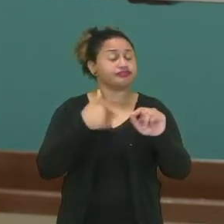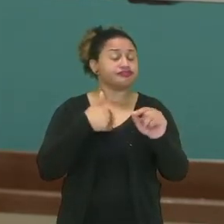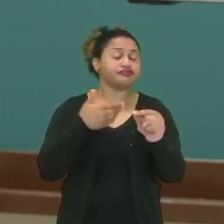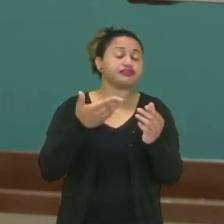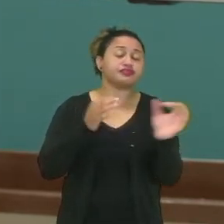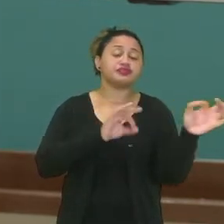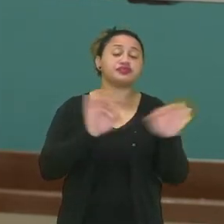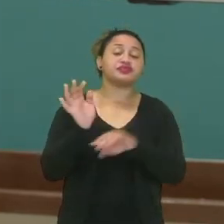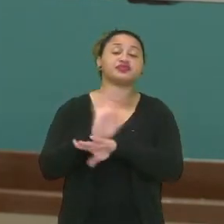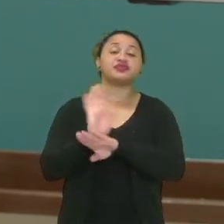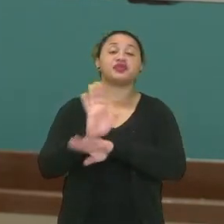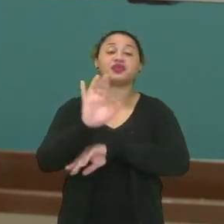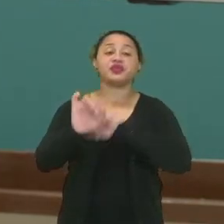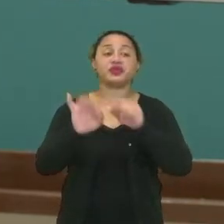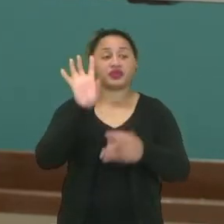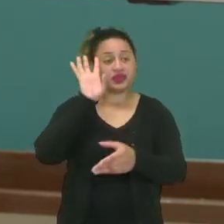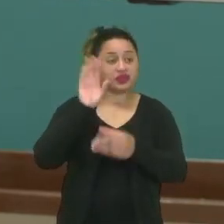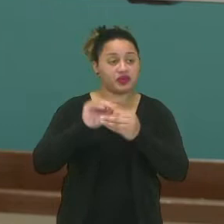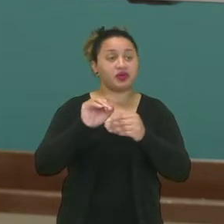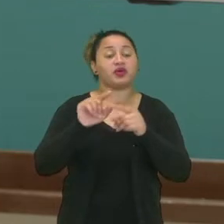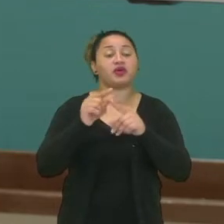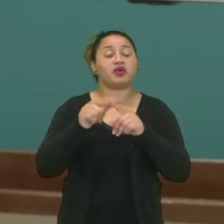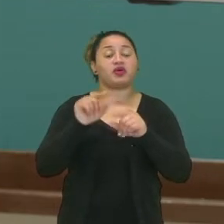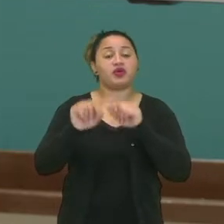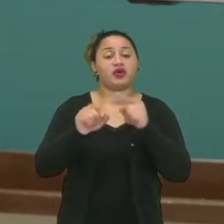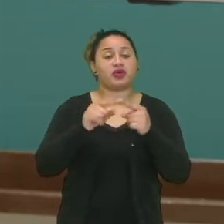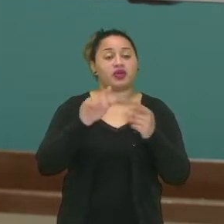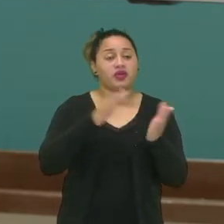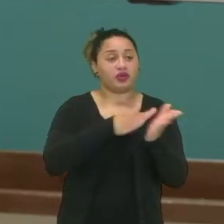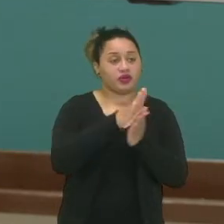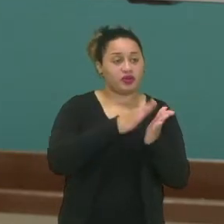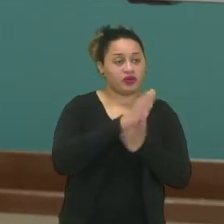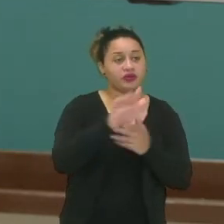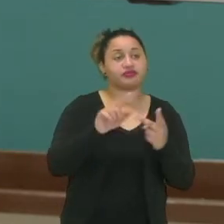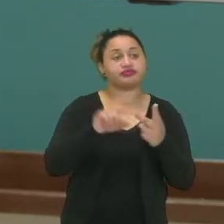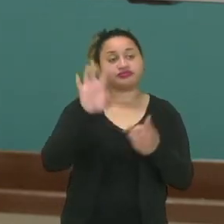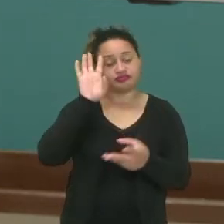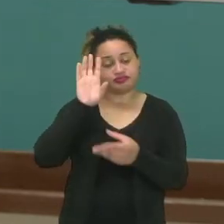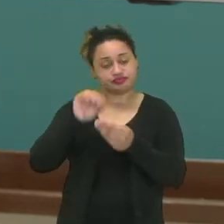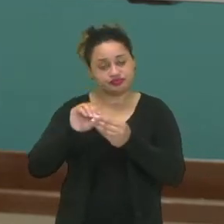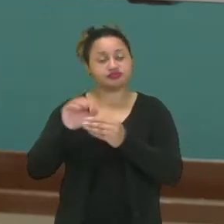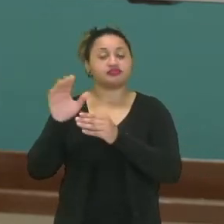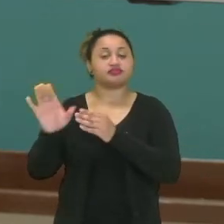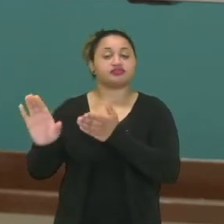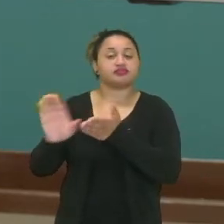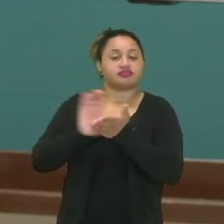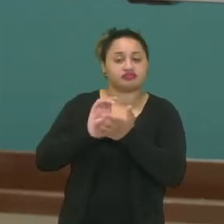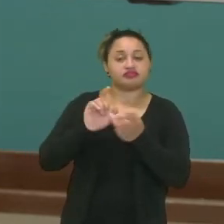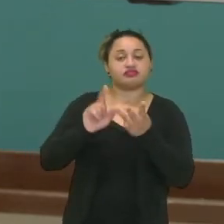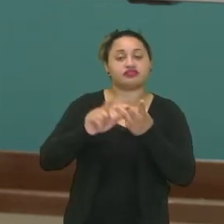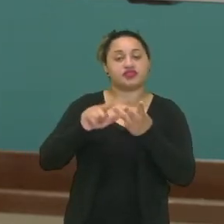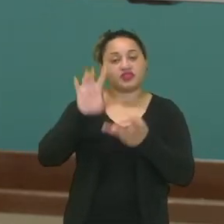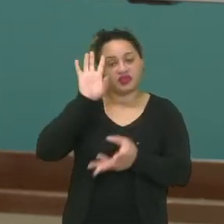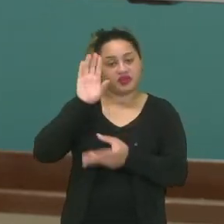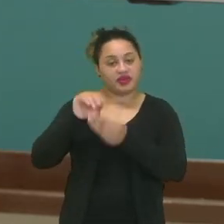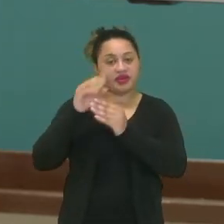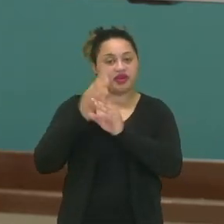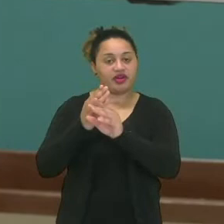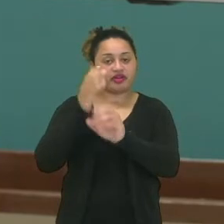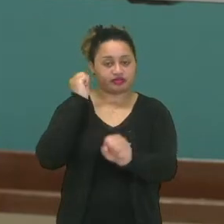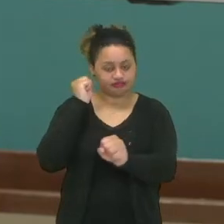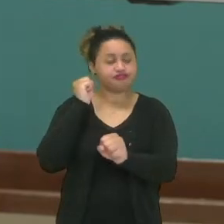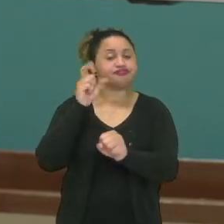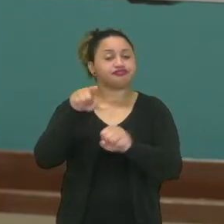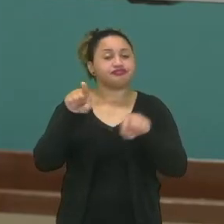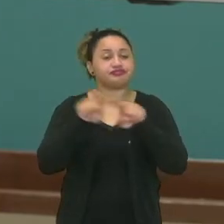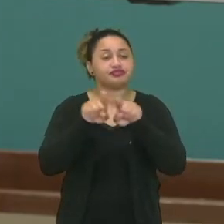de hoje é compreender a função custo, compreender a função receita e compreender a função lucro e